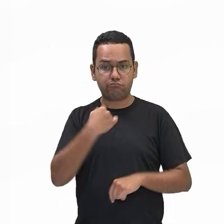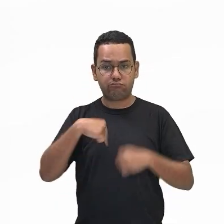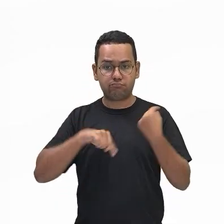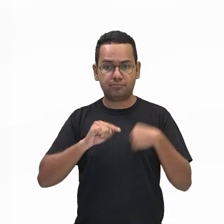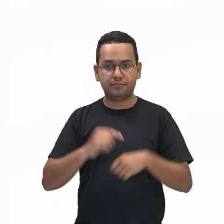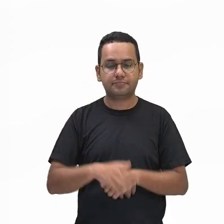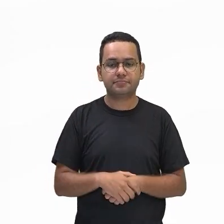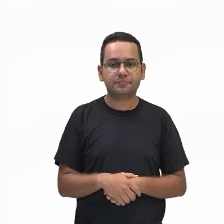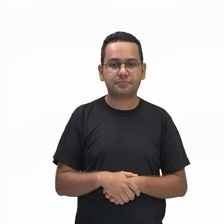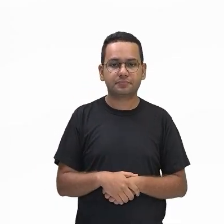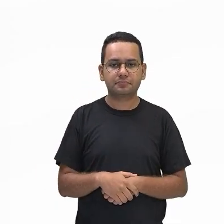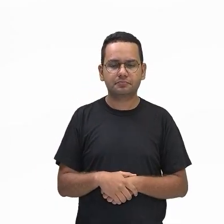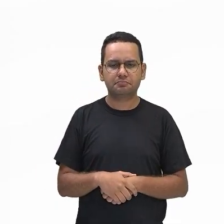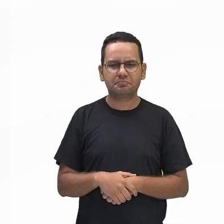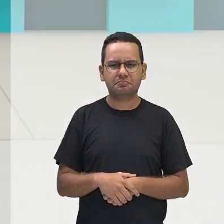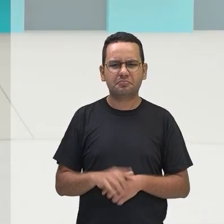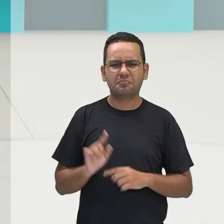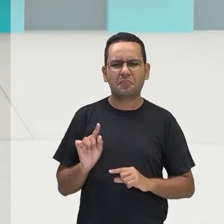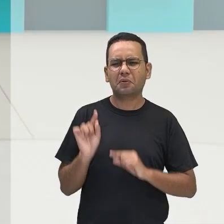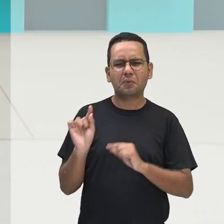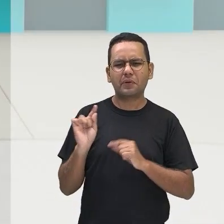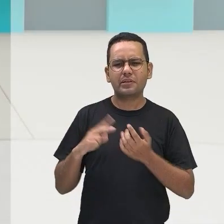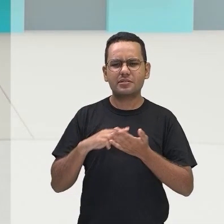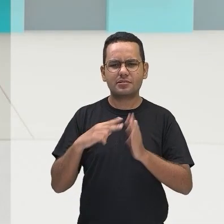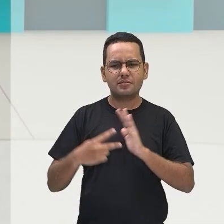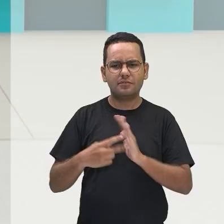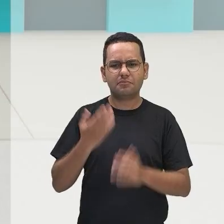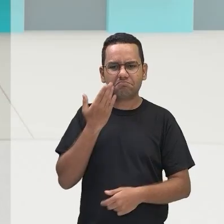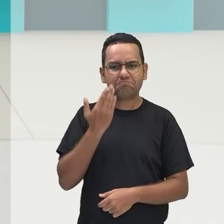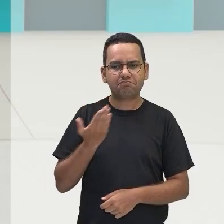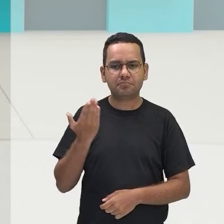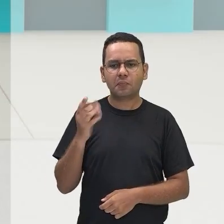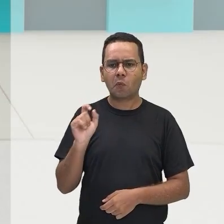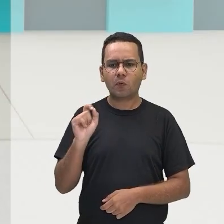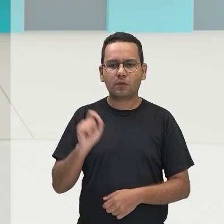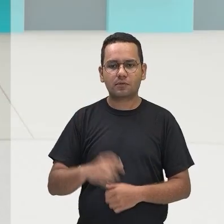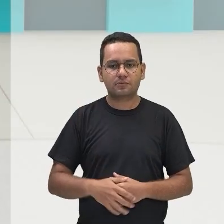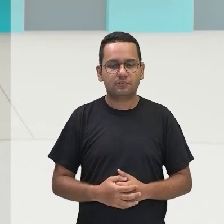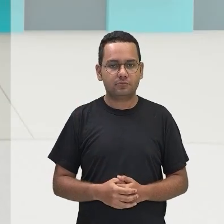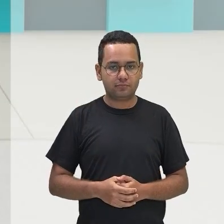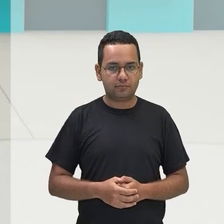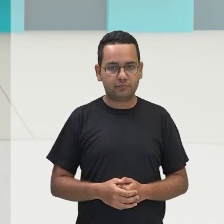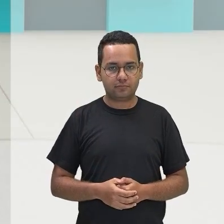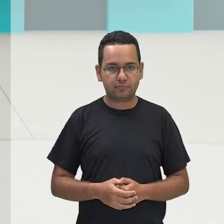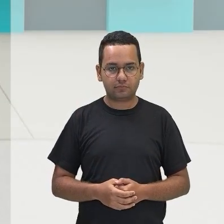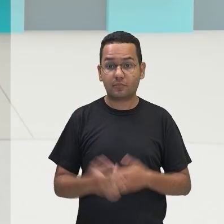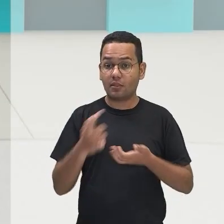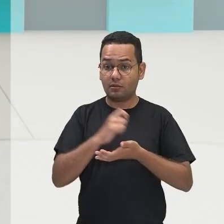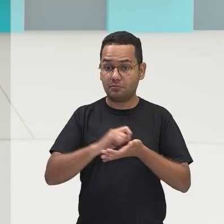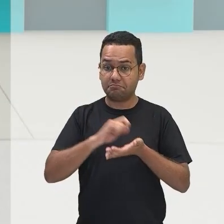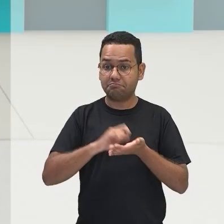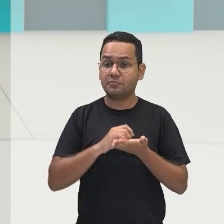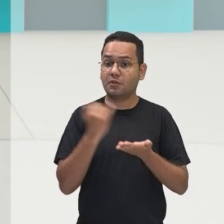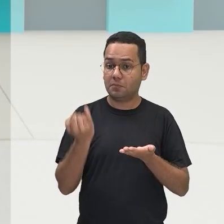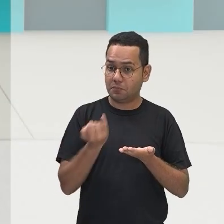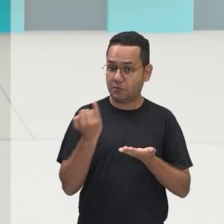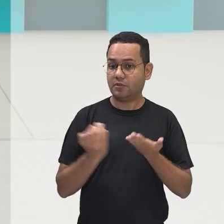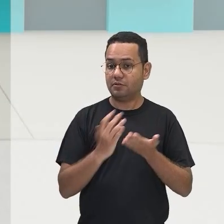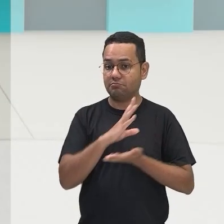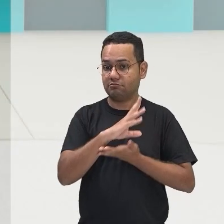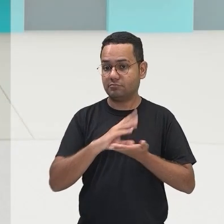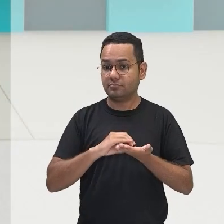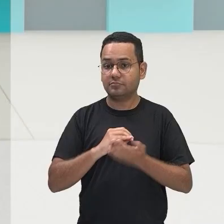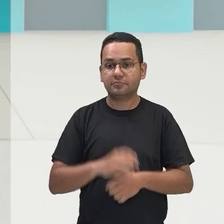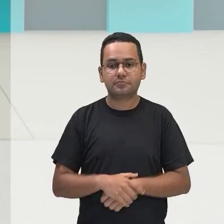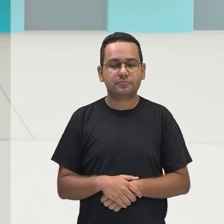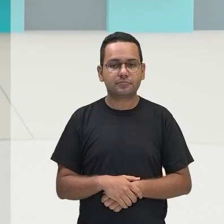ó, o que seria, qual é o conceito do sistema cardiovascular? Anotem aí que isso é importante aí para o seu dia a dia, né?